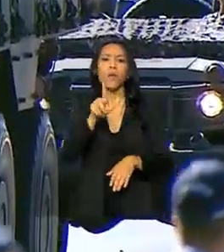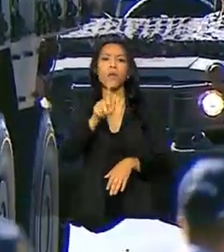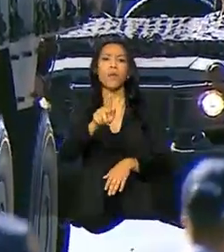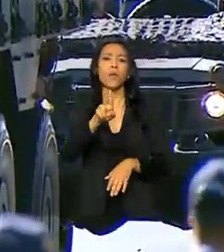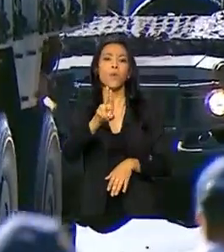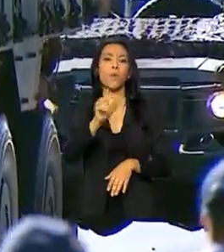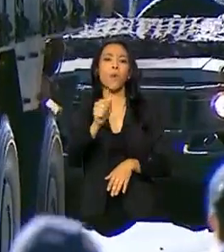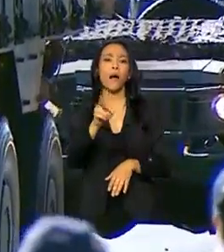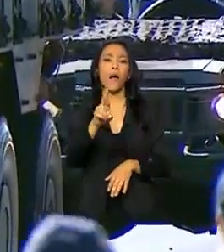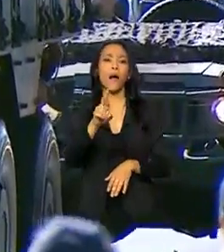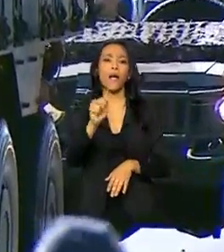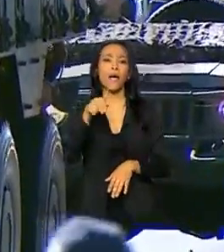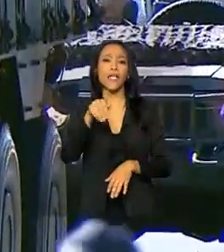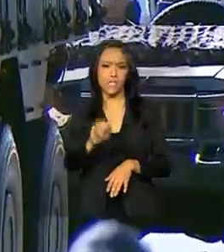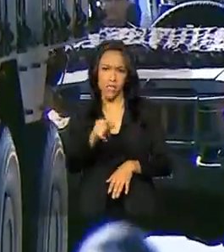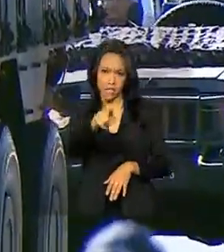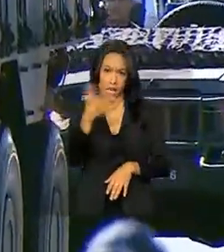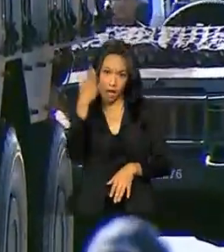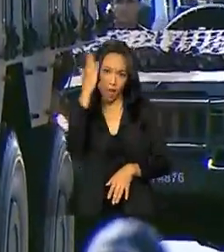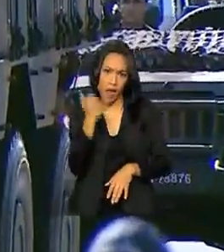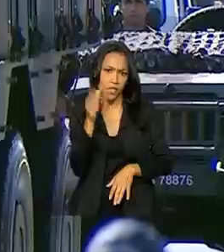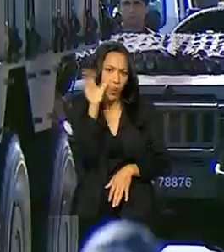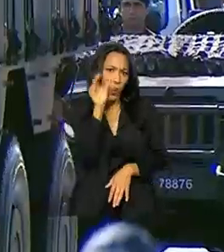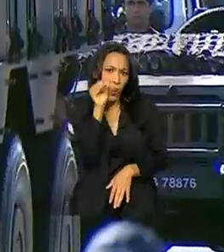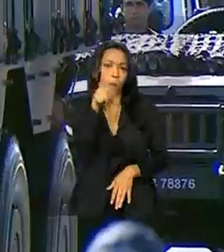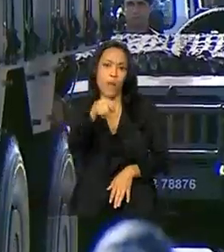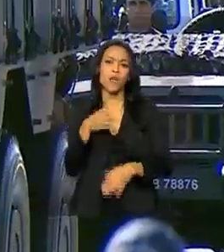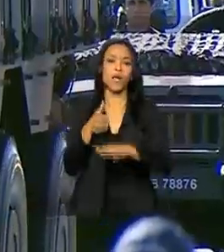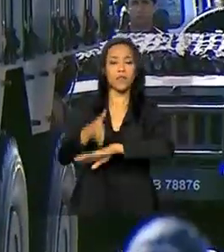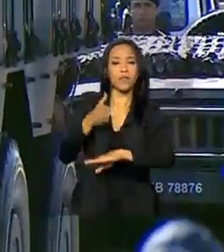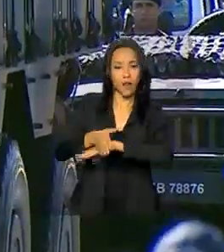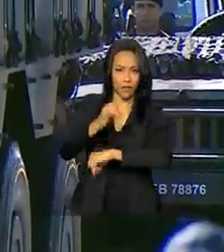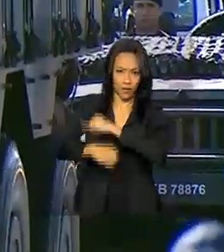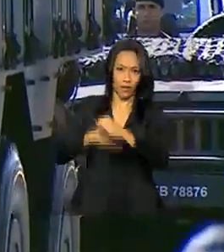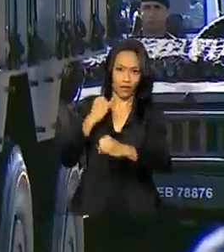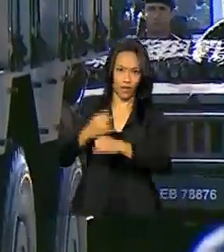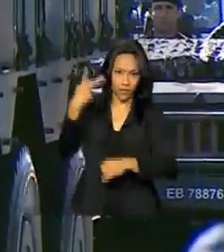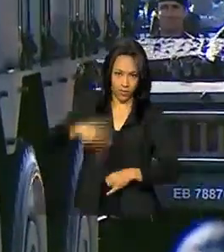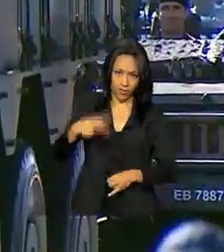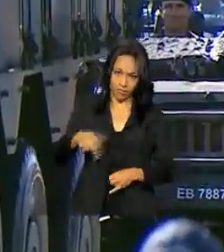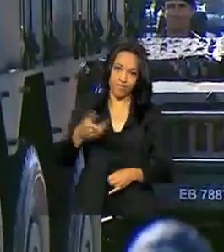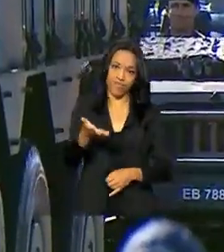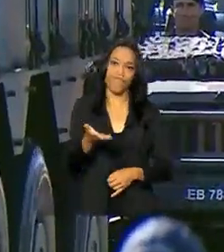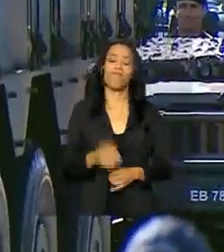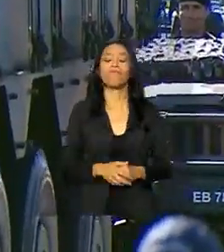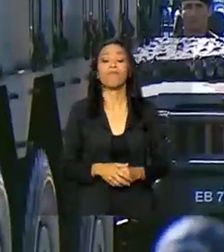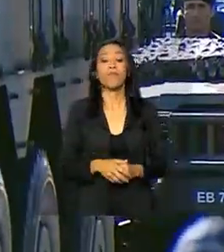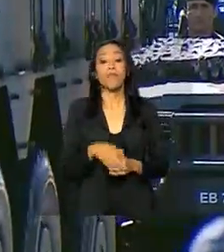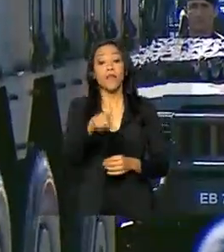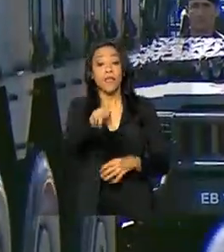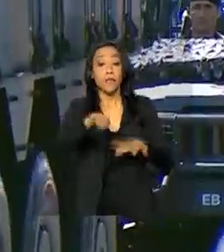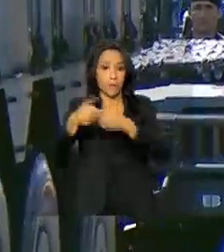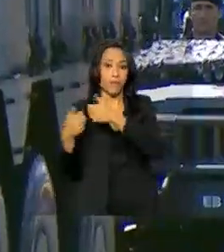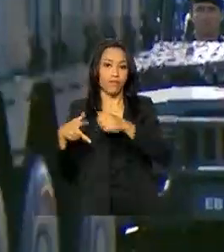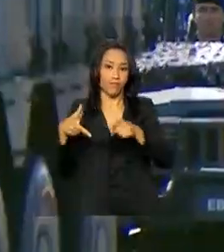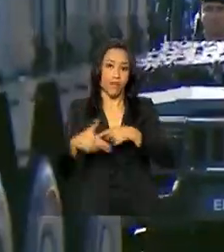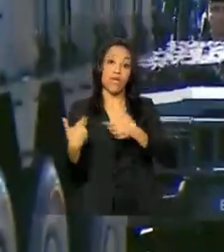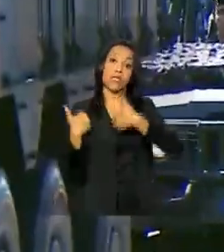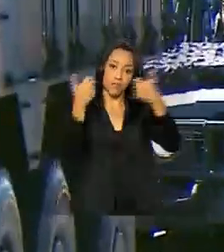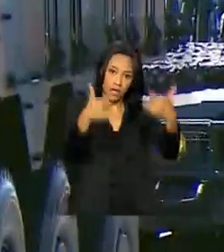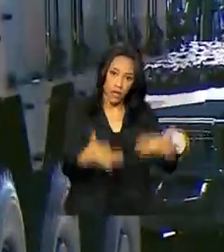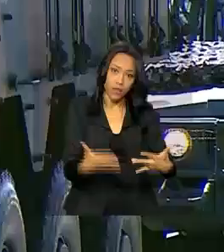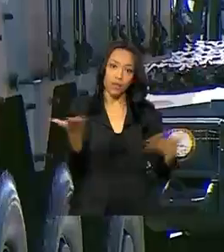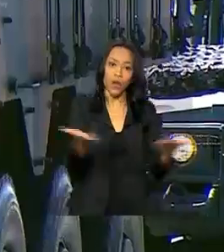Twitter, @TVNBR, vai saber um pouco mais sobre o Guarani. Mas, por favor, continue, Coronel. Então, essa atividade agora, vem o